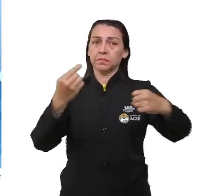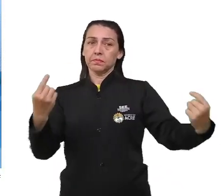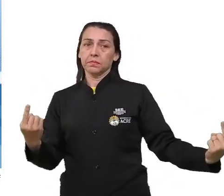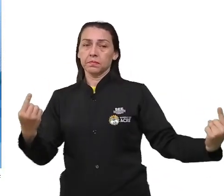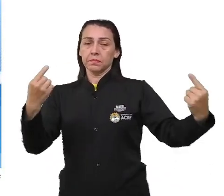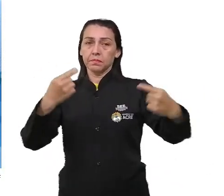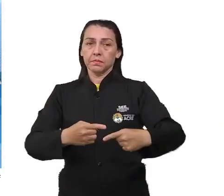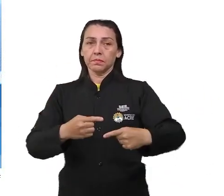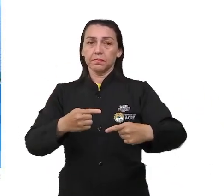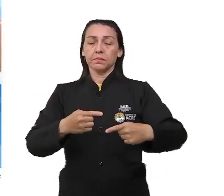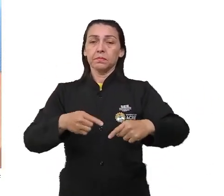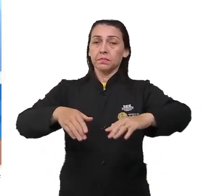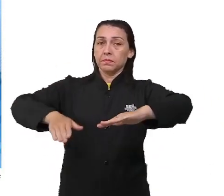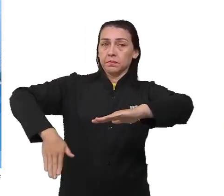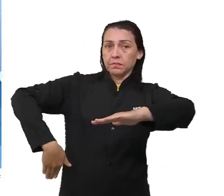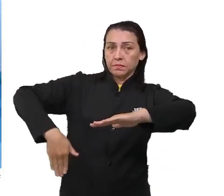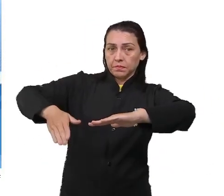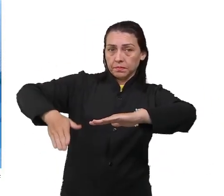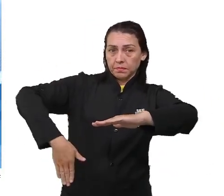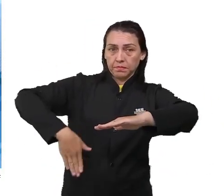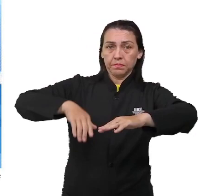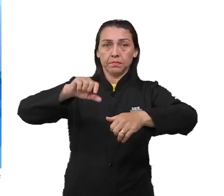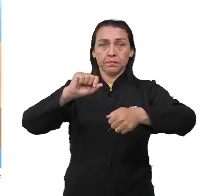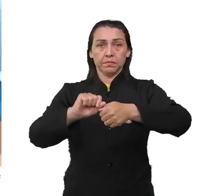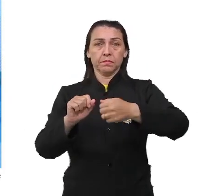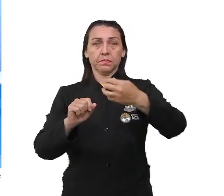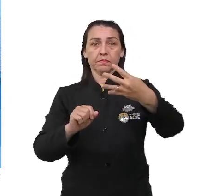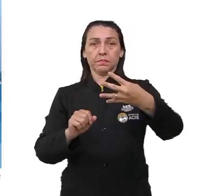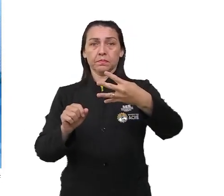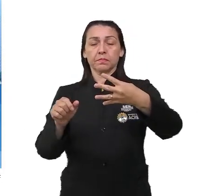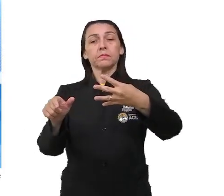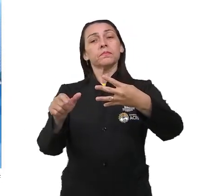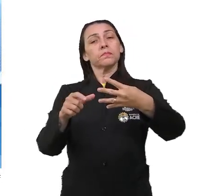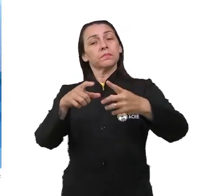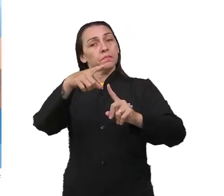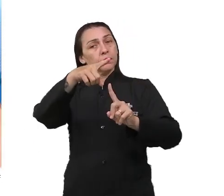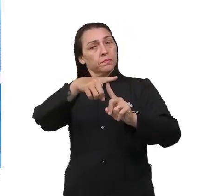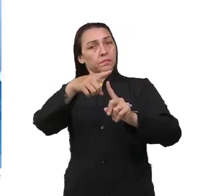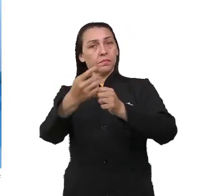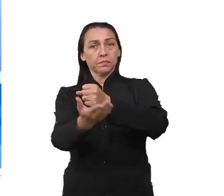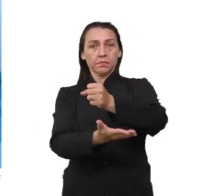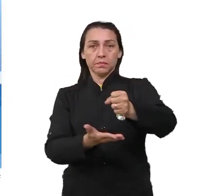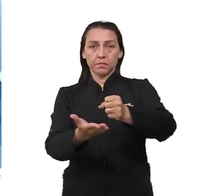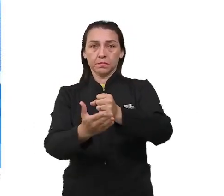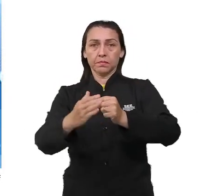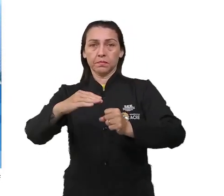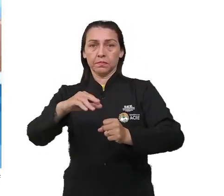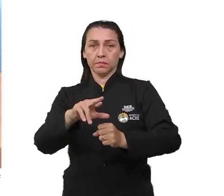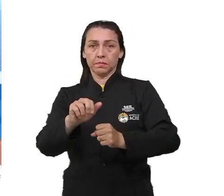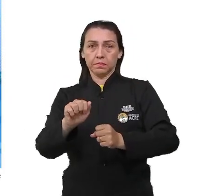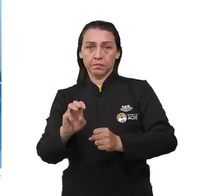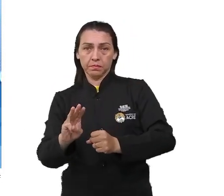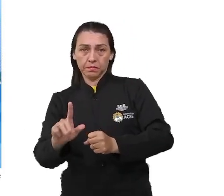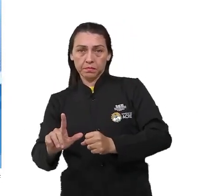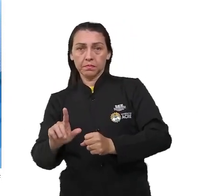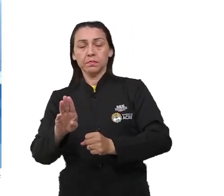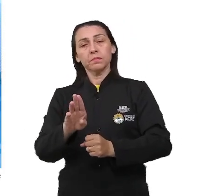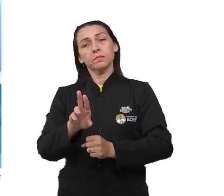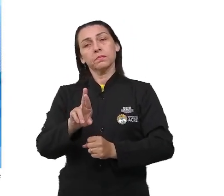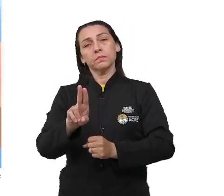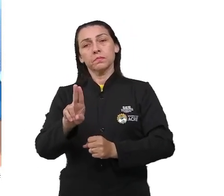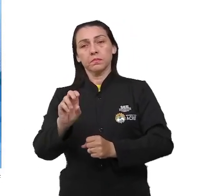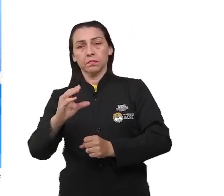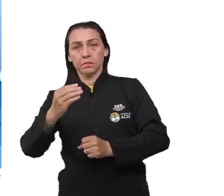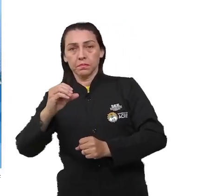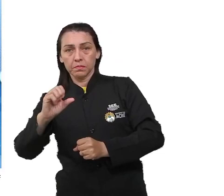de competição em piscina, envolvendo 4 estilos básicos: o crawl,